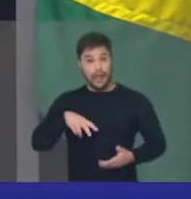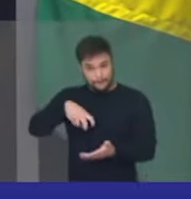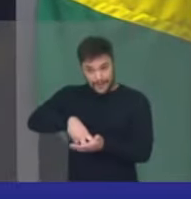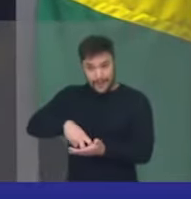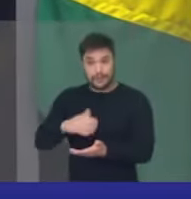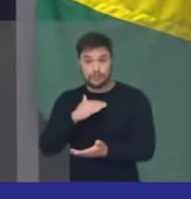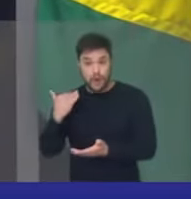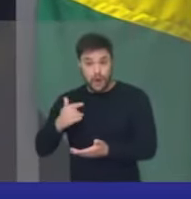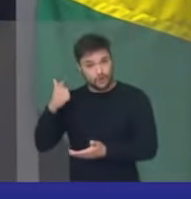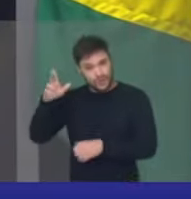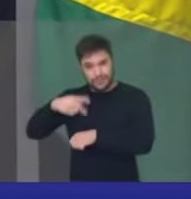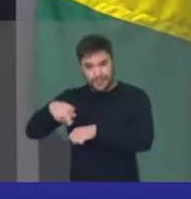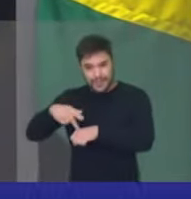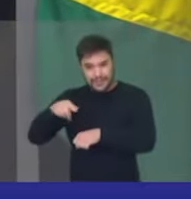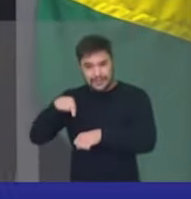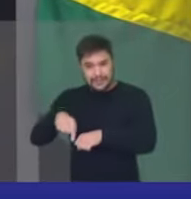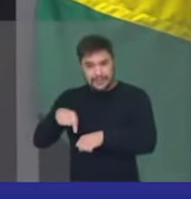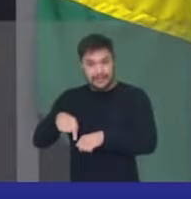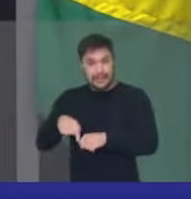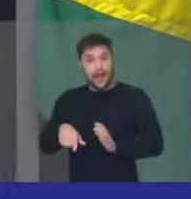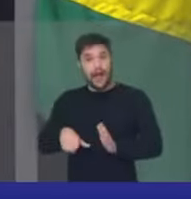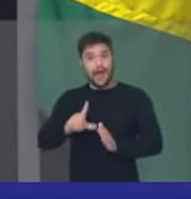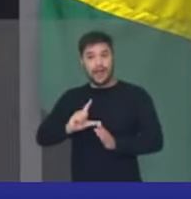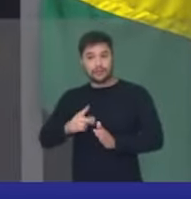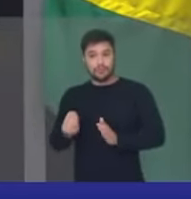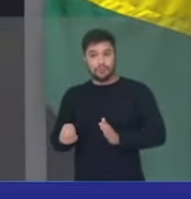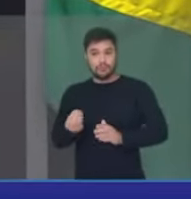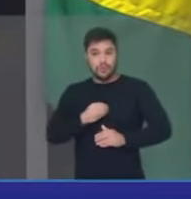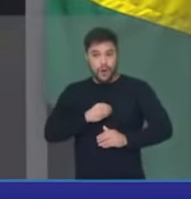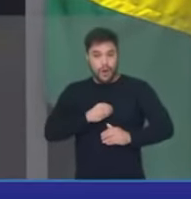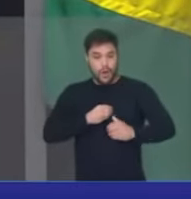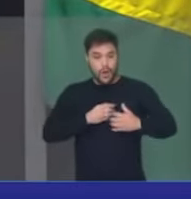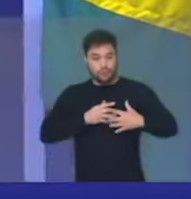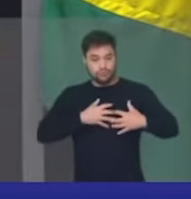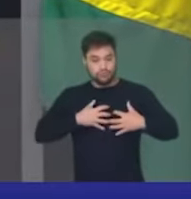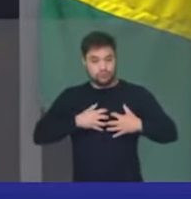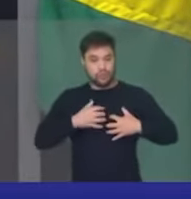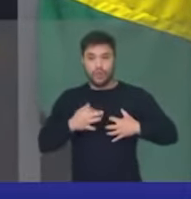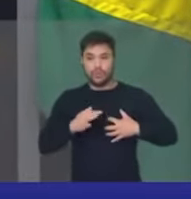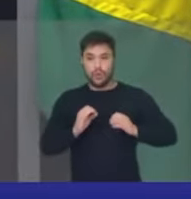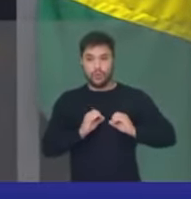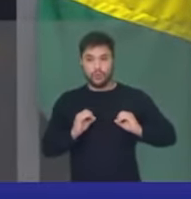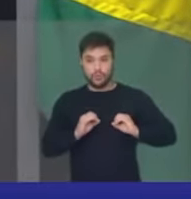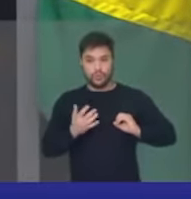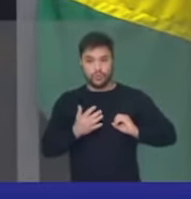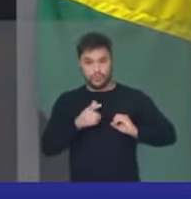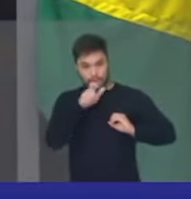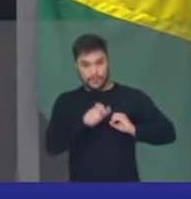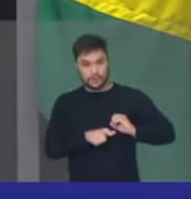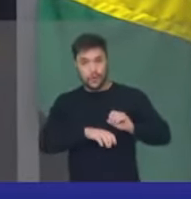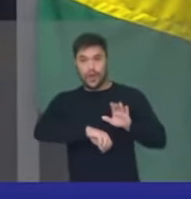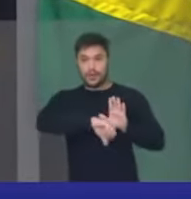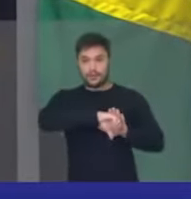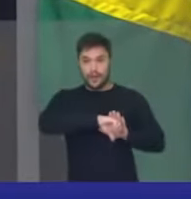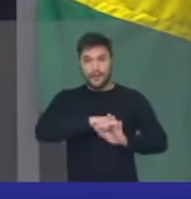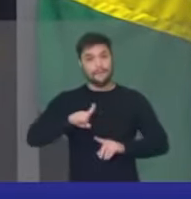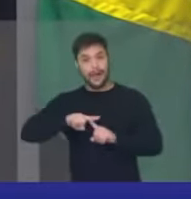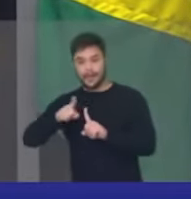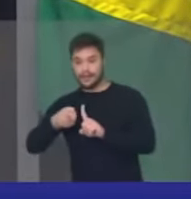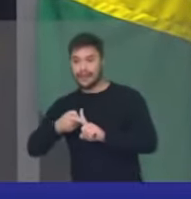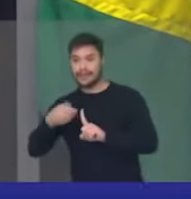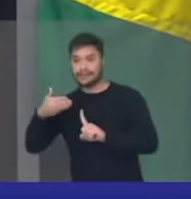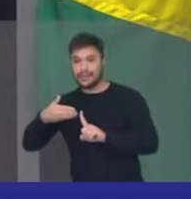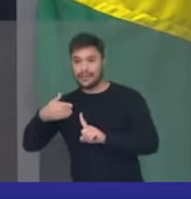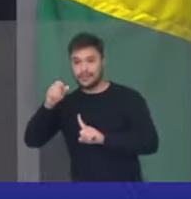isso é colocado antes disso uma anestesia para para não sentir dor pro criminoso mas para criança aqui no Brasil de